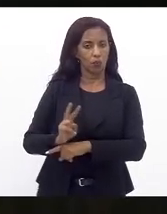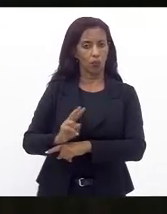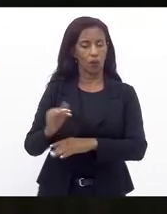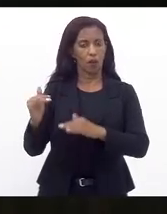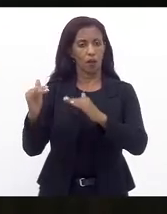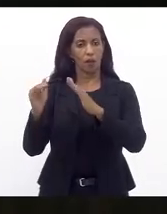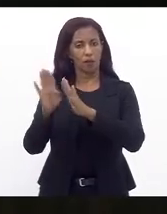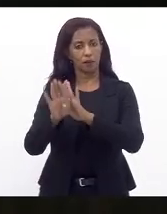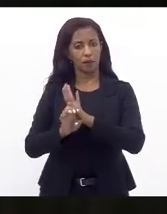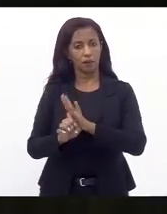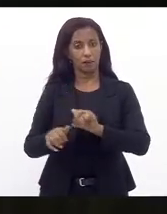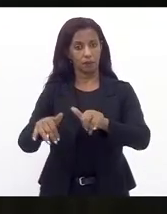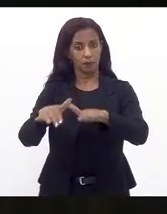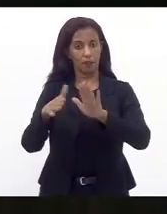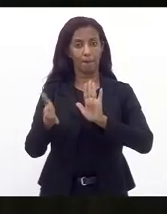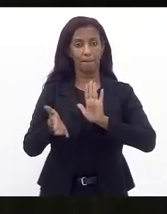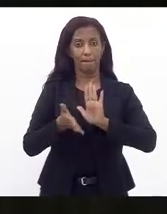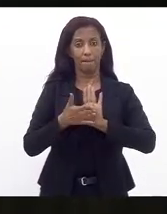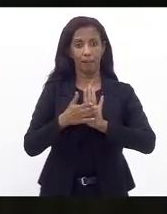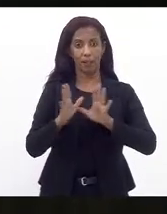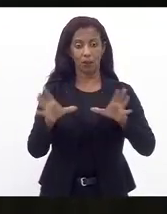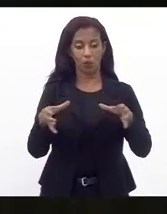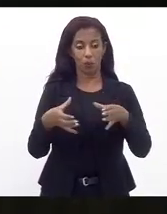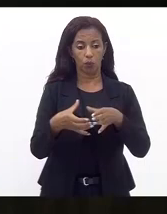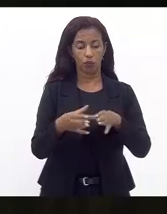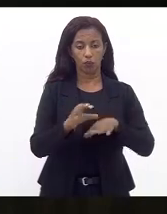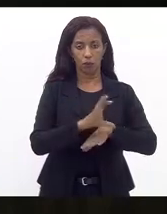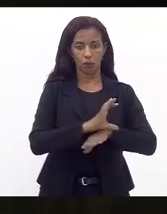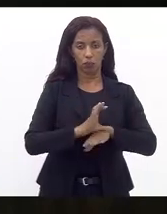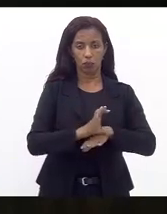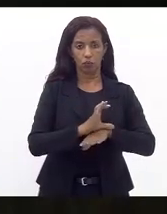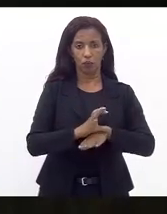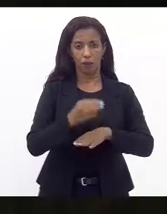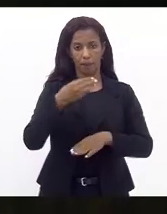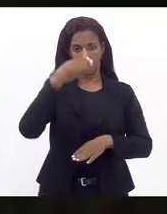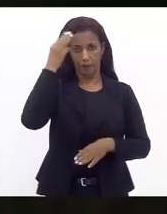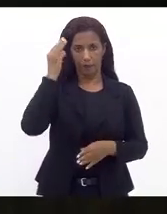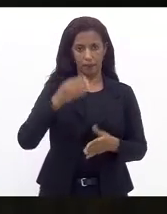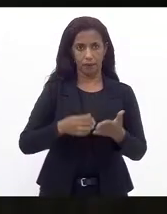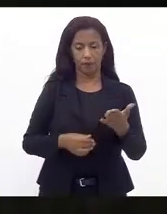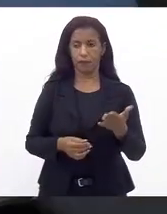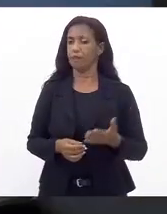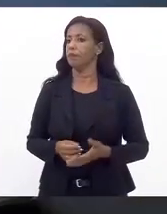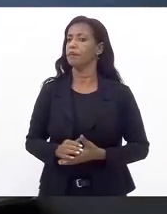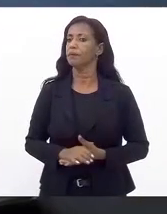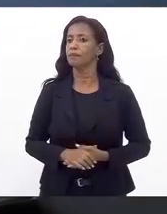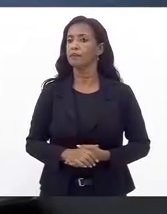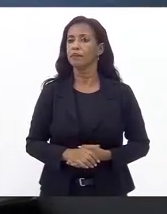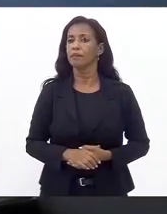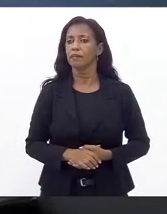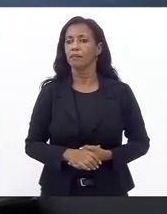as emendas de plenário para emitir parecer pela comissão de quais são os dias a deputado Márcio Pacheco